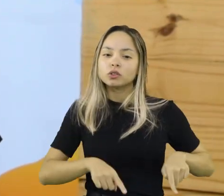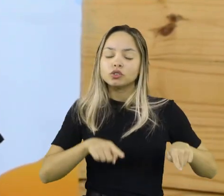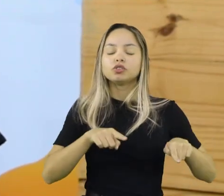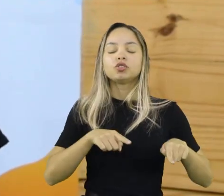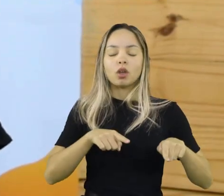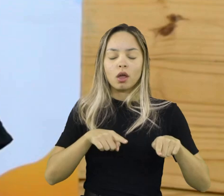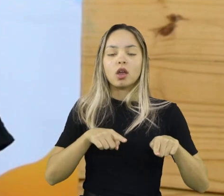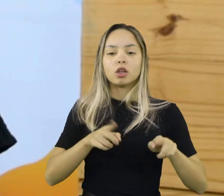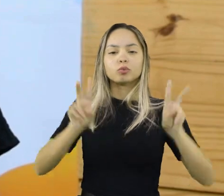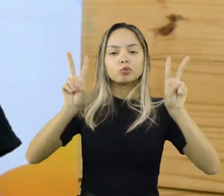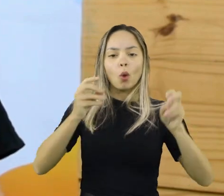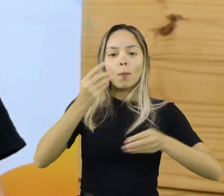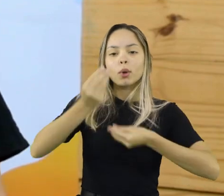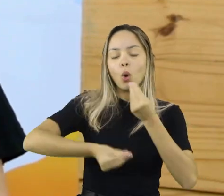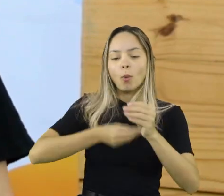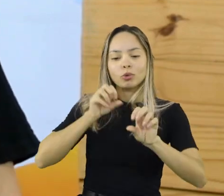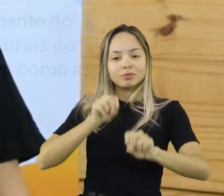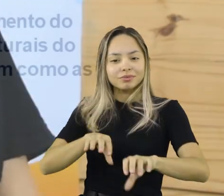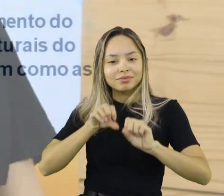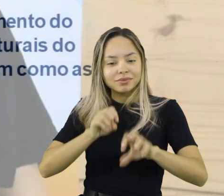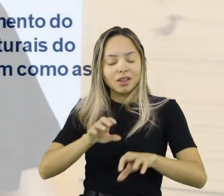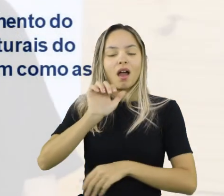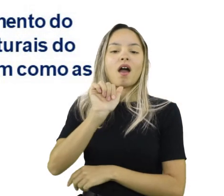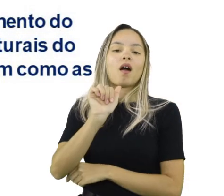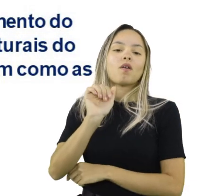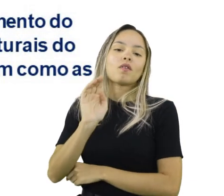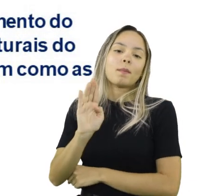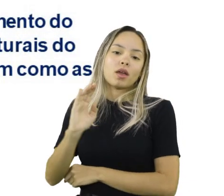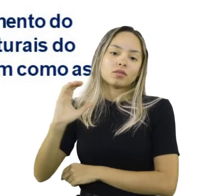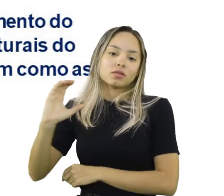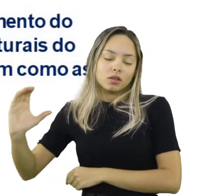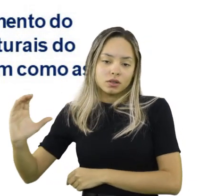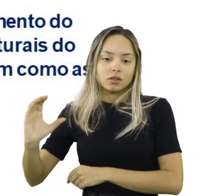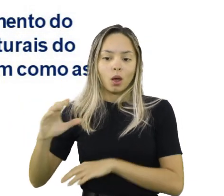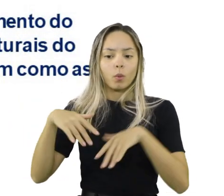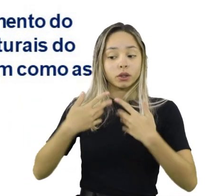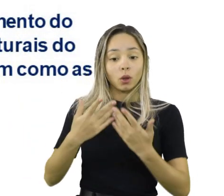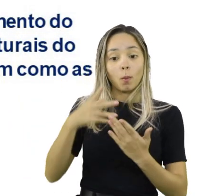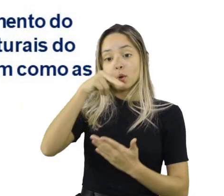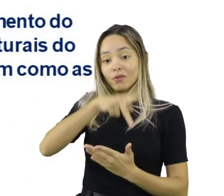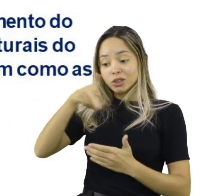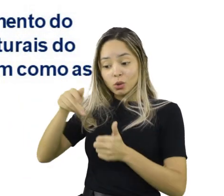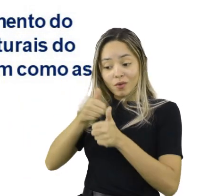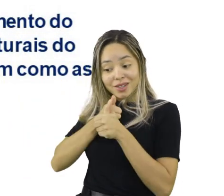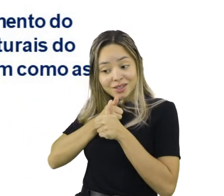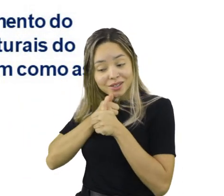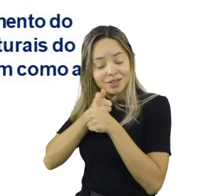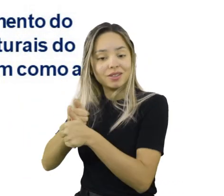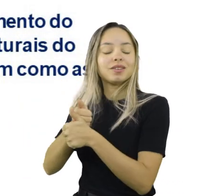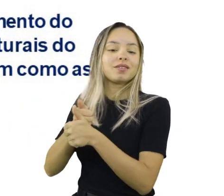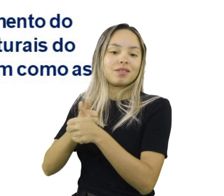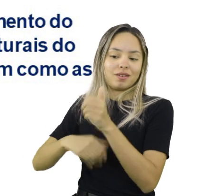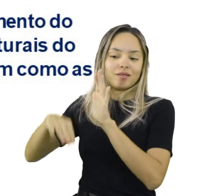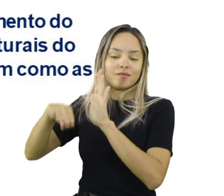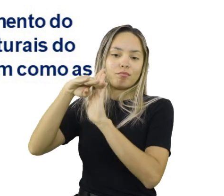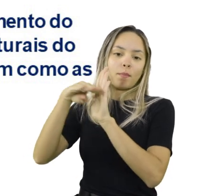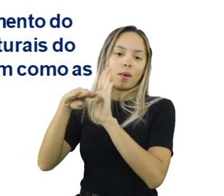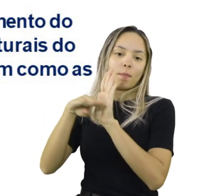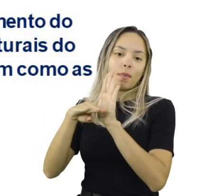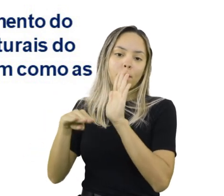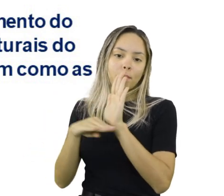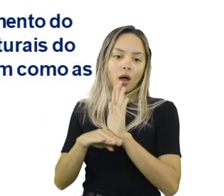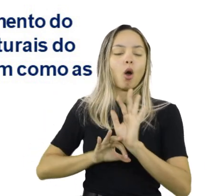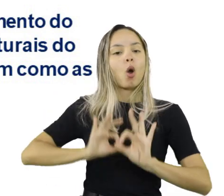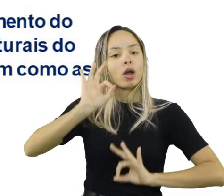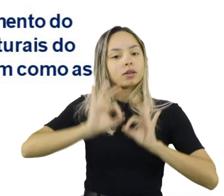a esse professor também elaborar esse programa. Ele vai selecionar e elaborar material didático, utilizando nesse processo de